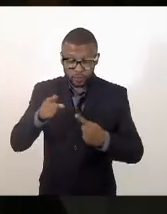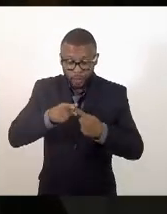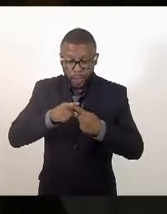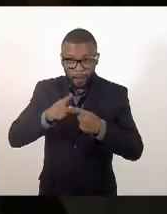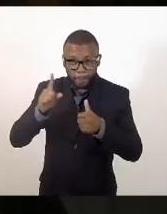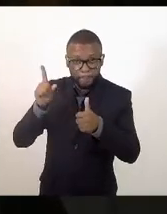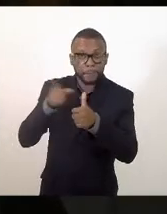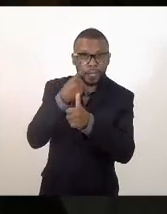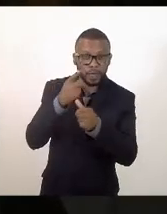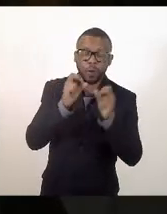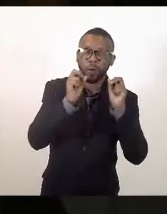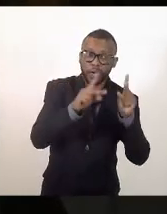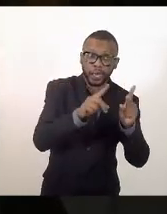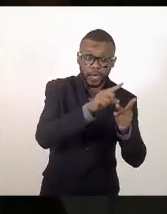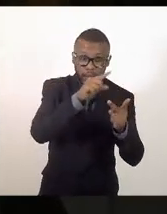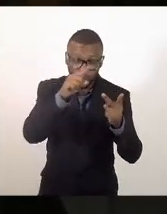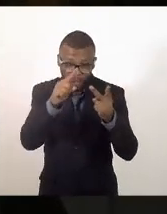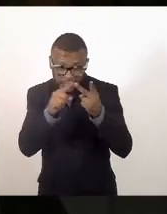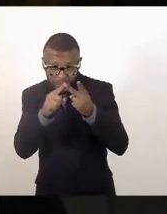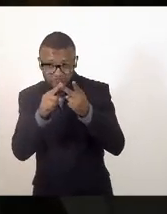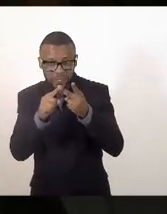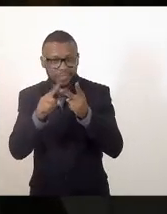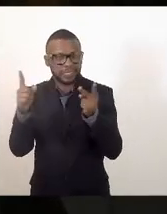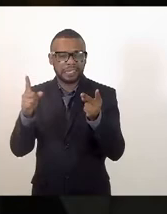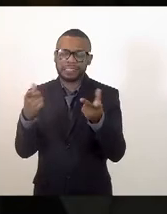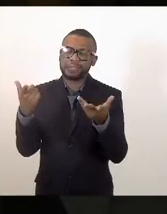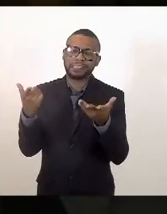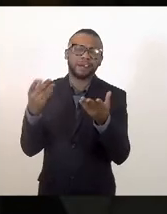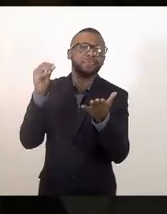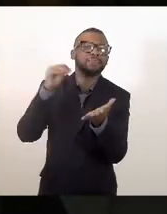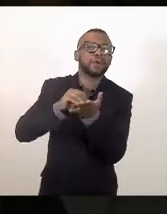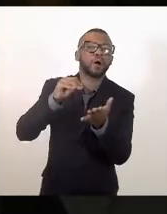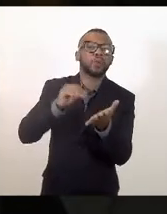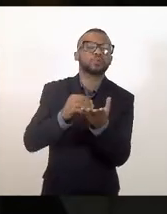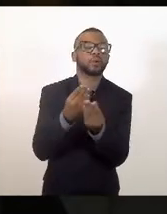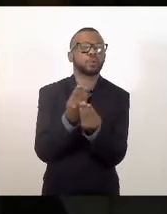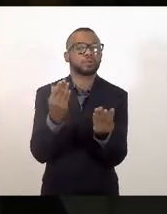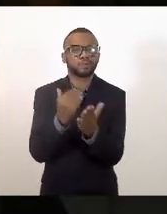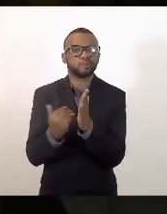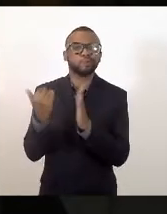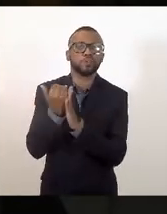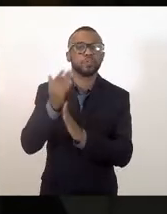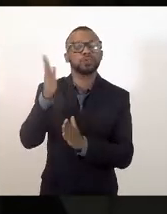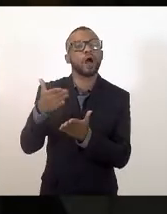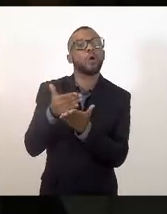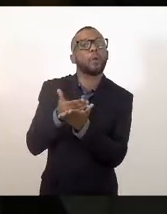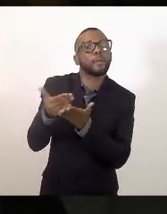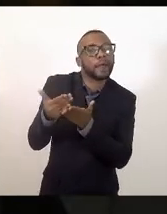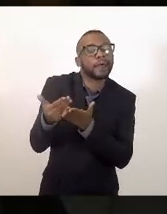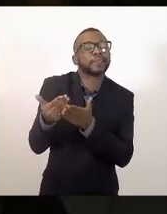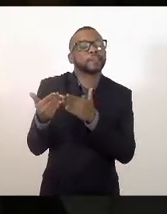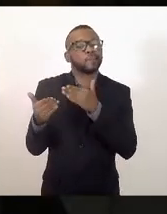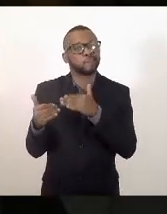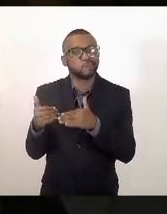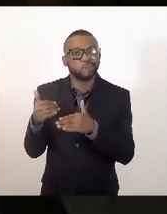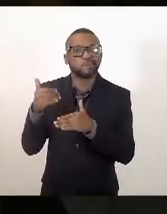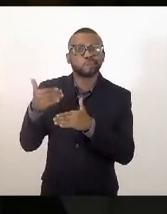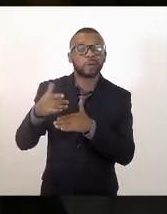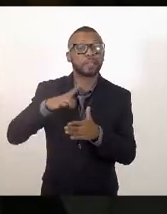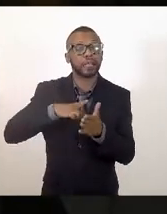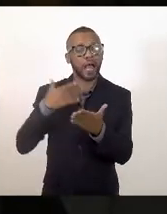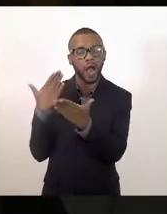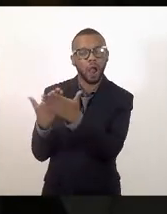primeira, com a segunda, estamos longe ainda. E já começa-se a ter